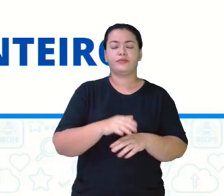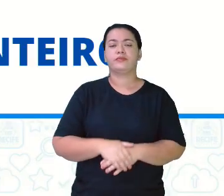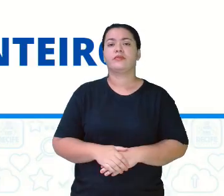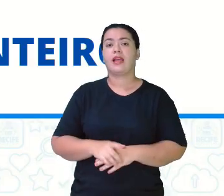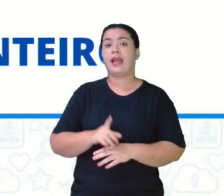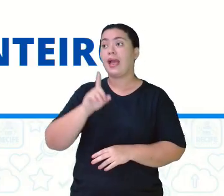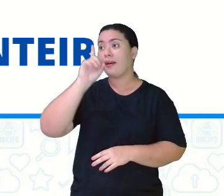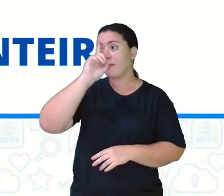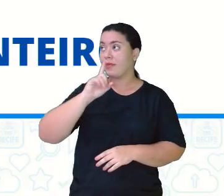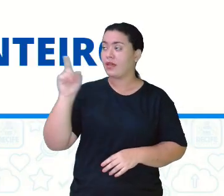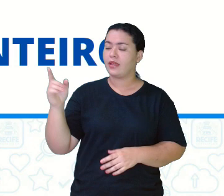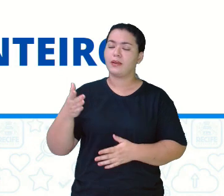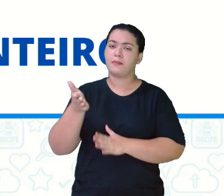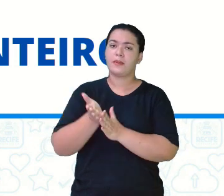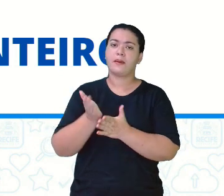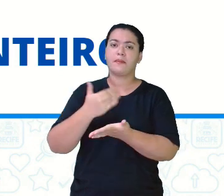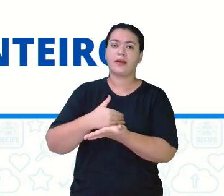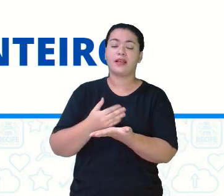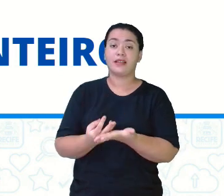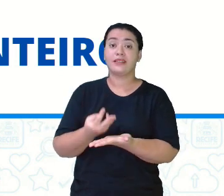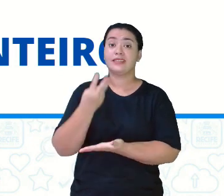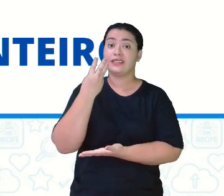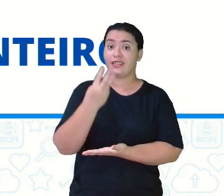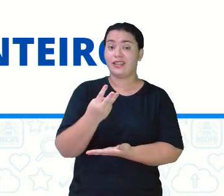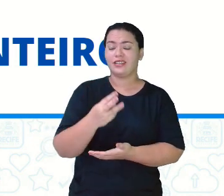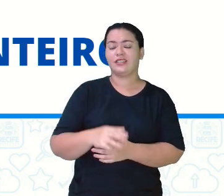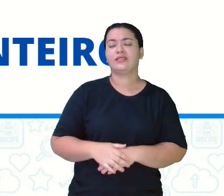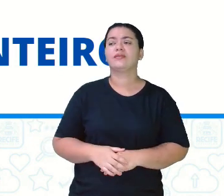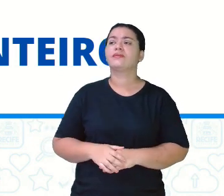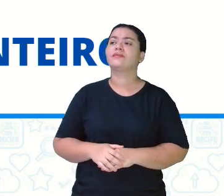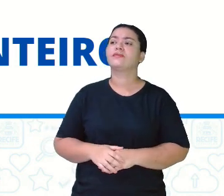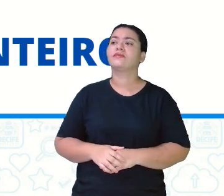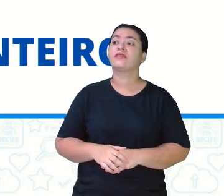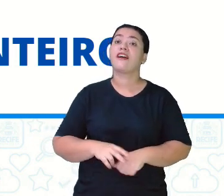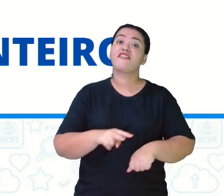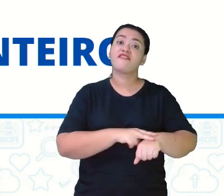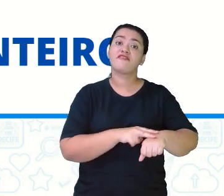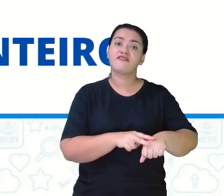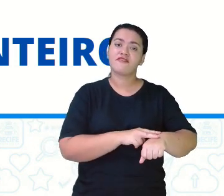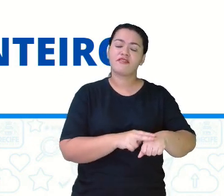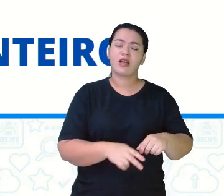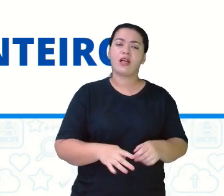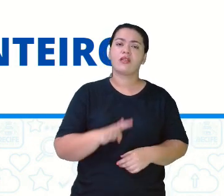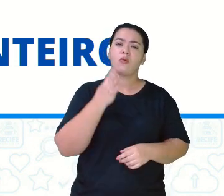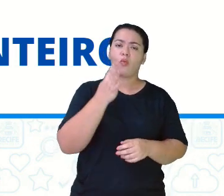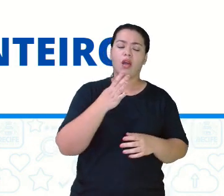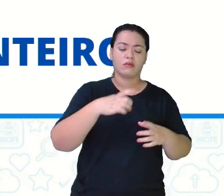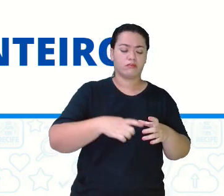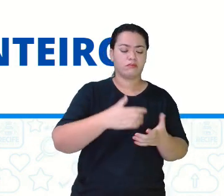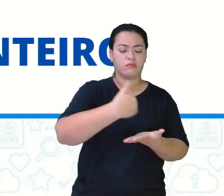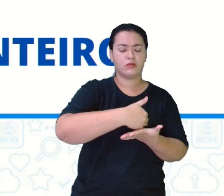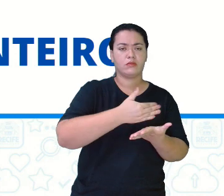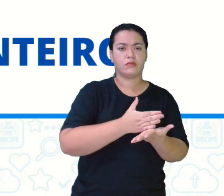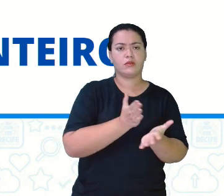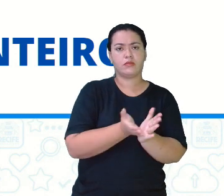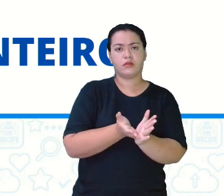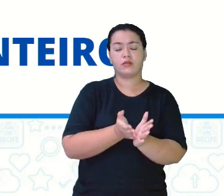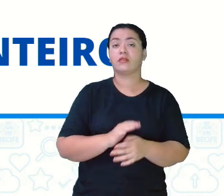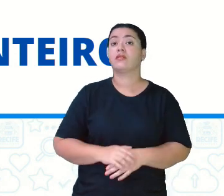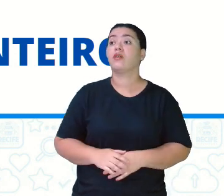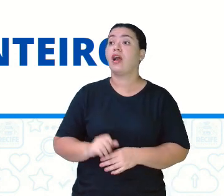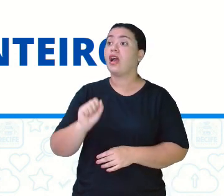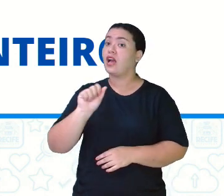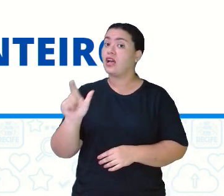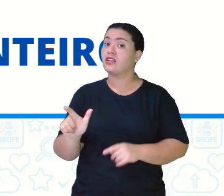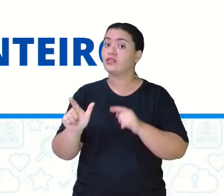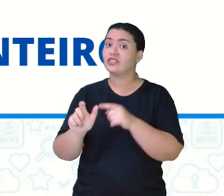bolo amarelo aí está partido em 3 pedaços, o verde em 4 pedaços e o